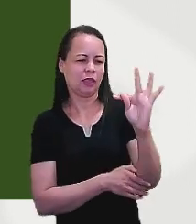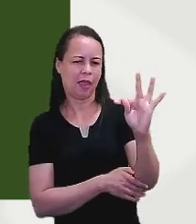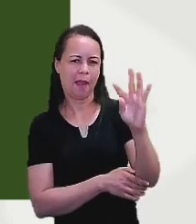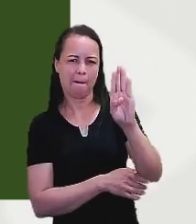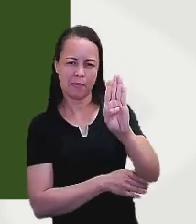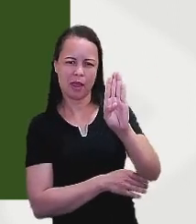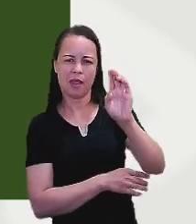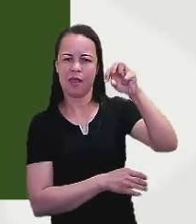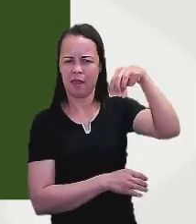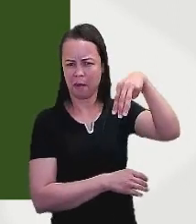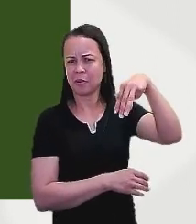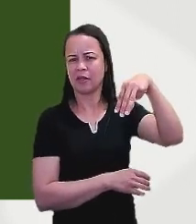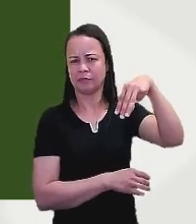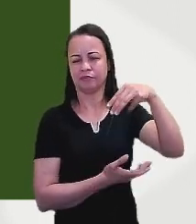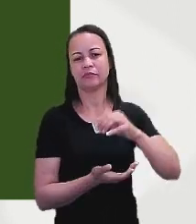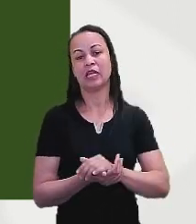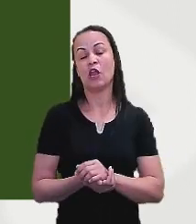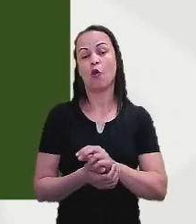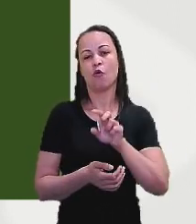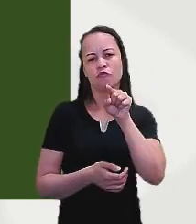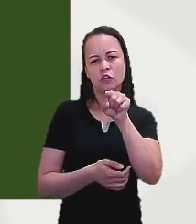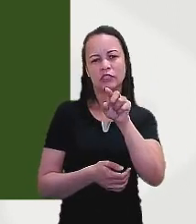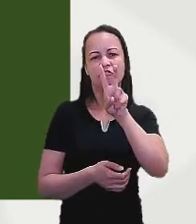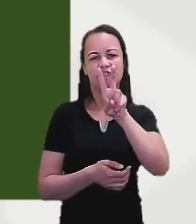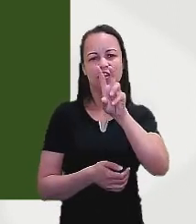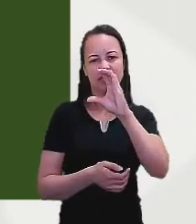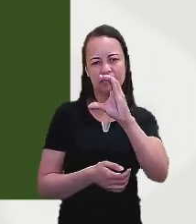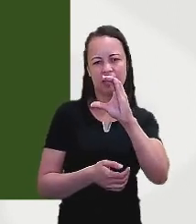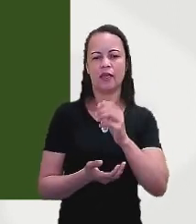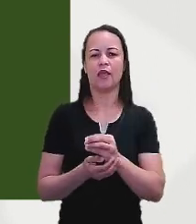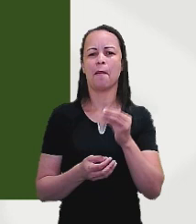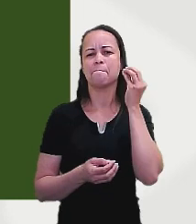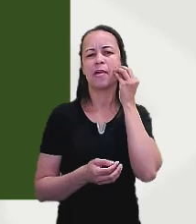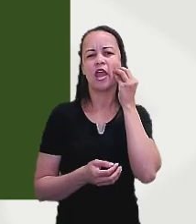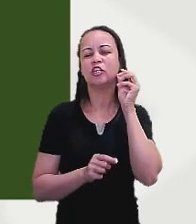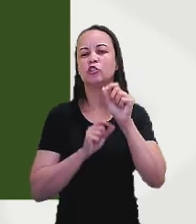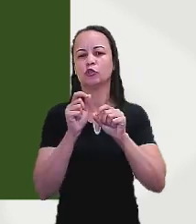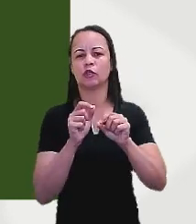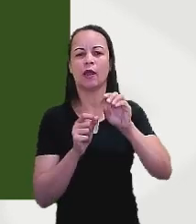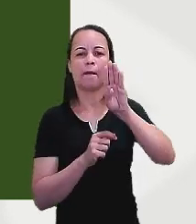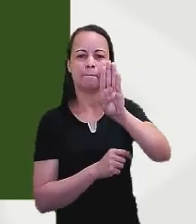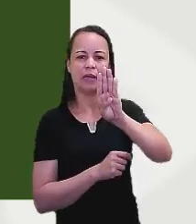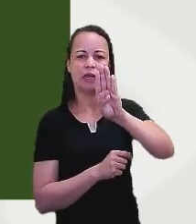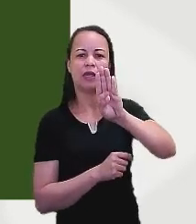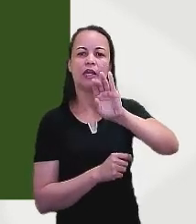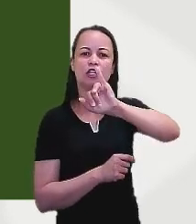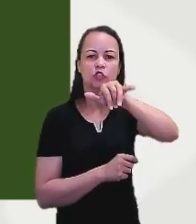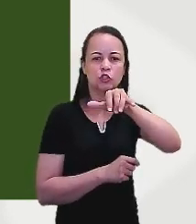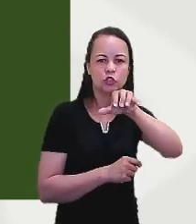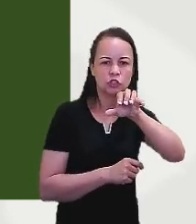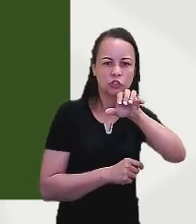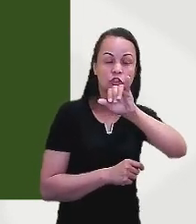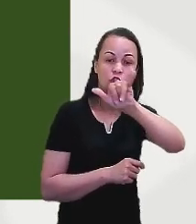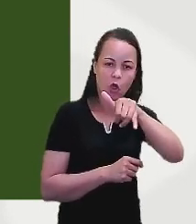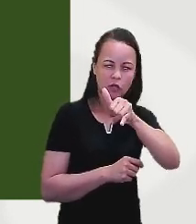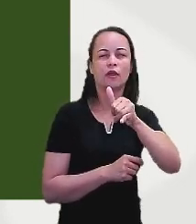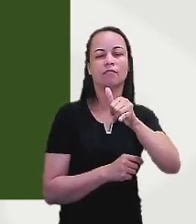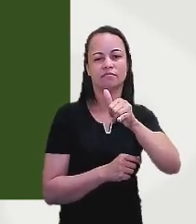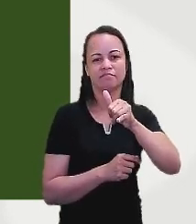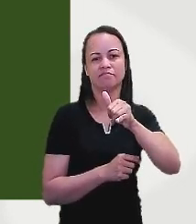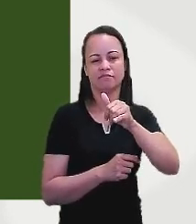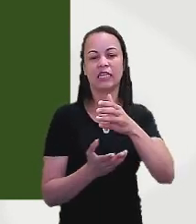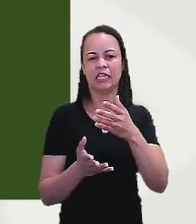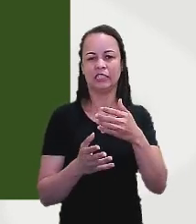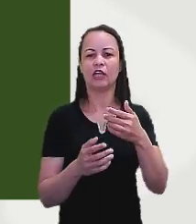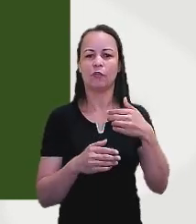o também, o VC de você, beijos, coloca o quê? BJ. Então, isso é uma